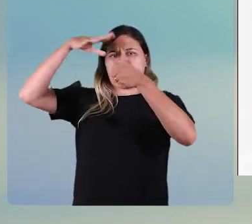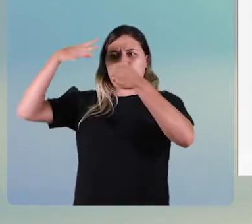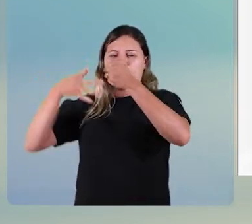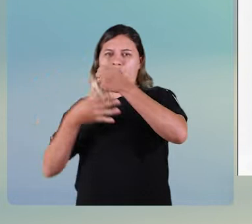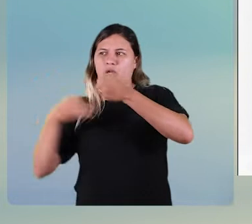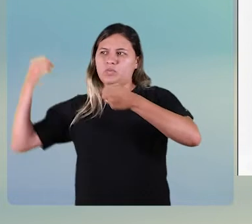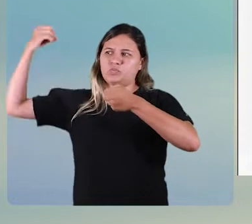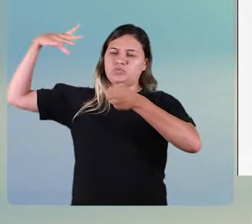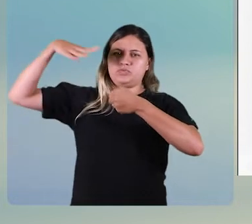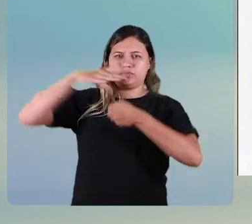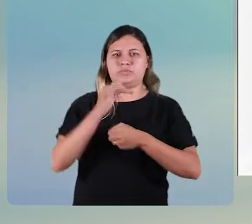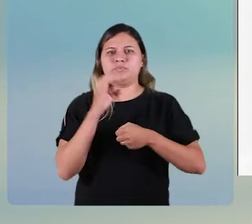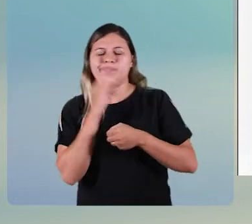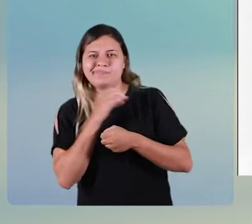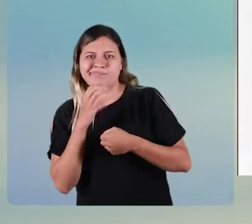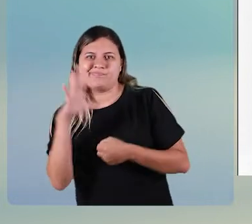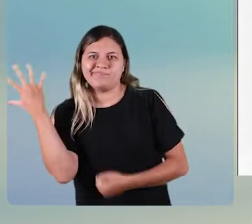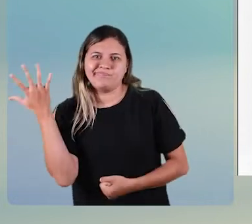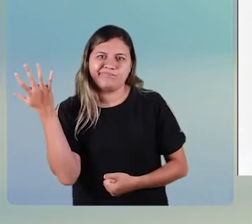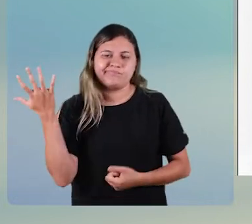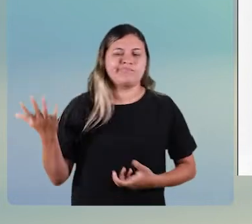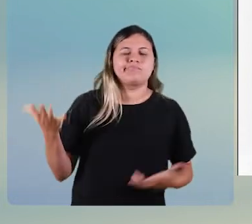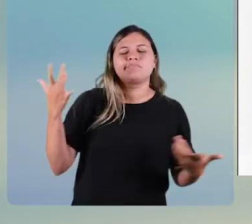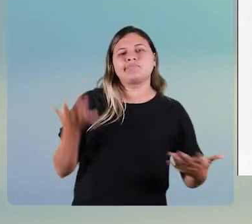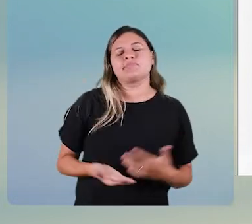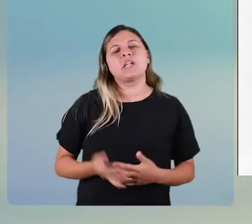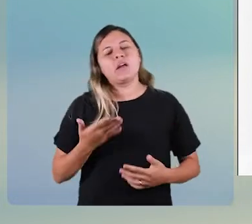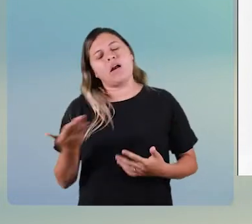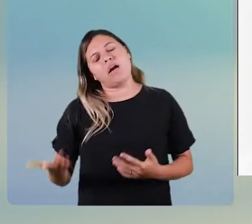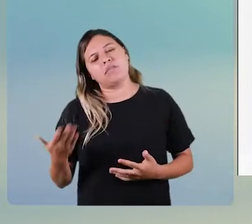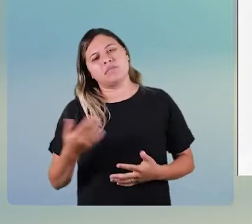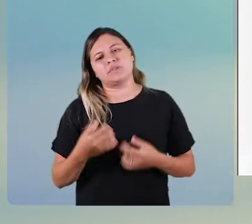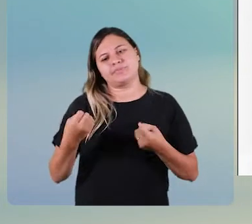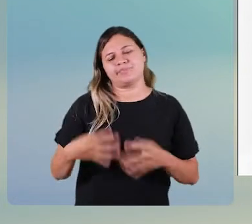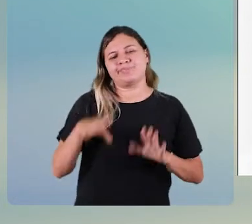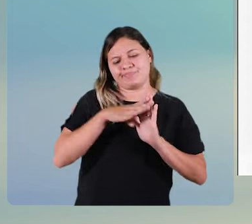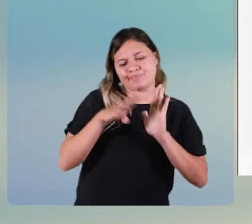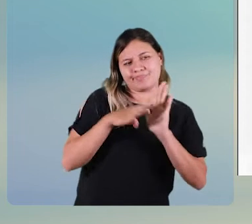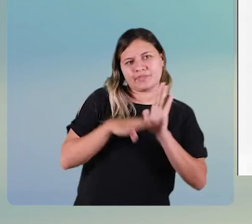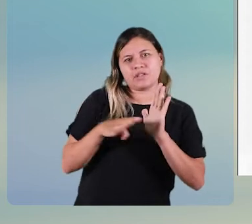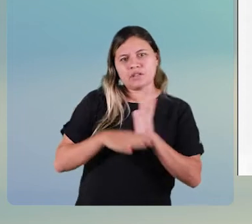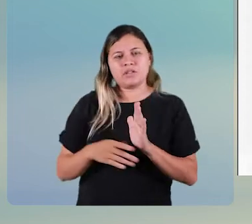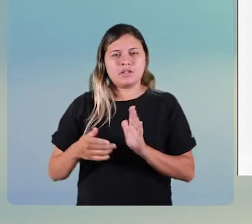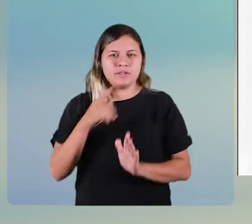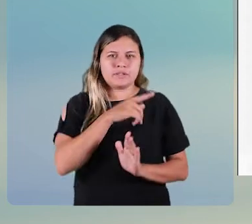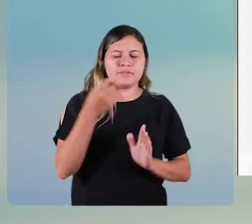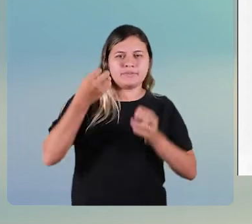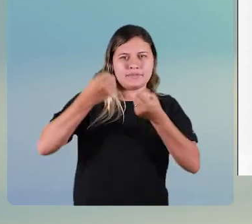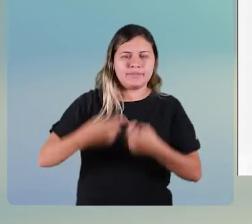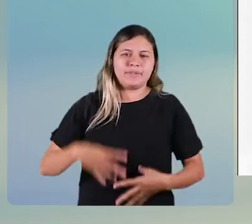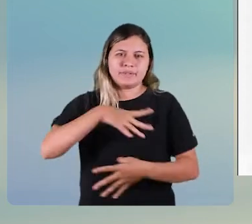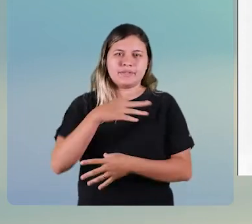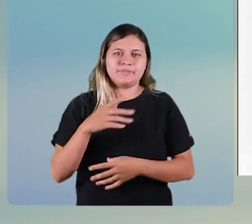chuva ácida, né? Então, contribuir para o aquecimento global. Enfim, a utilização dos derivados, né? Por exemplo, se a gente pegar os plásticos,